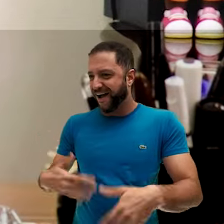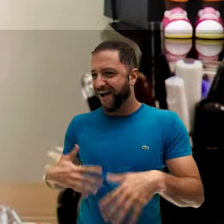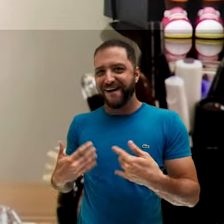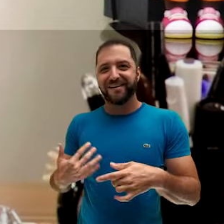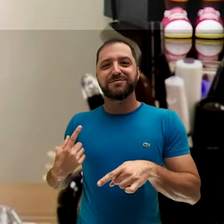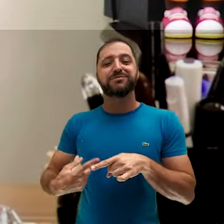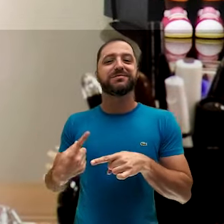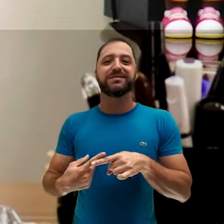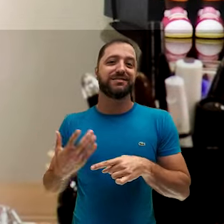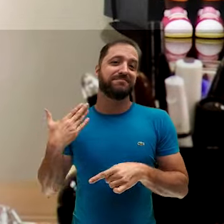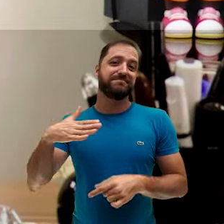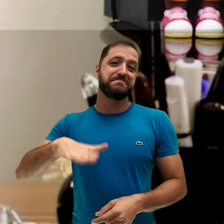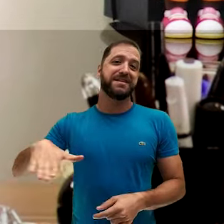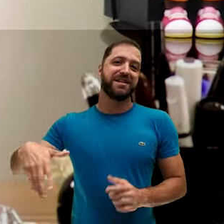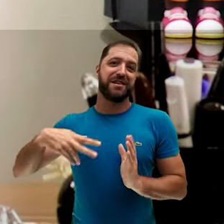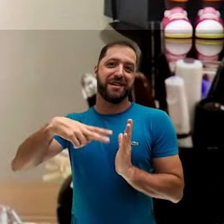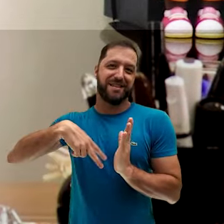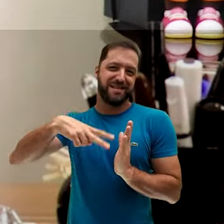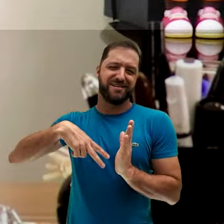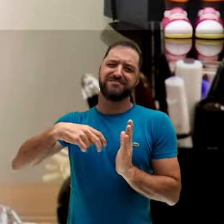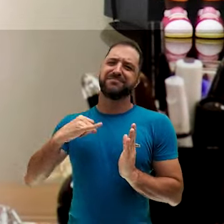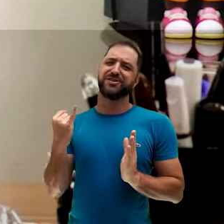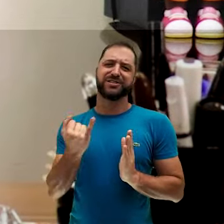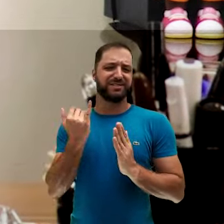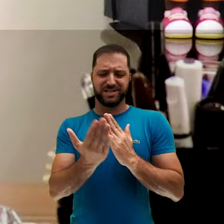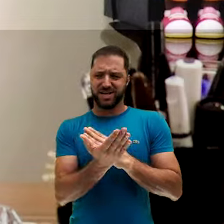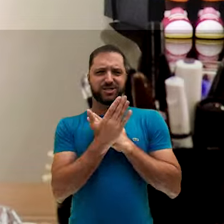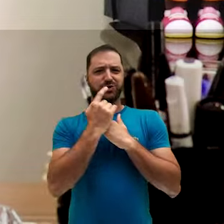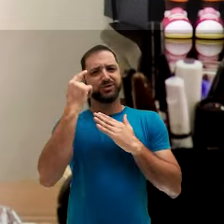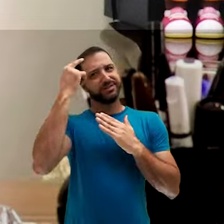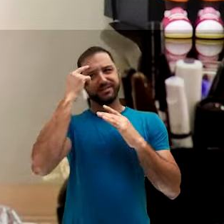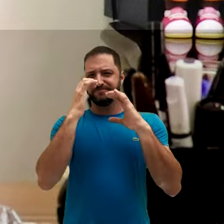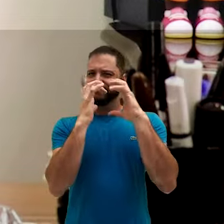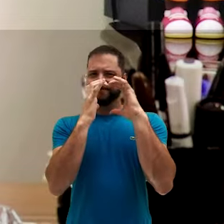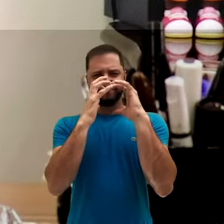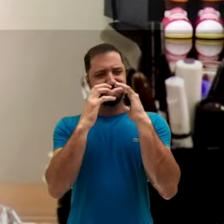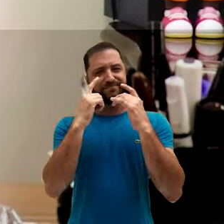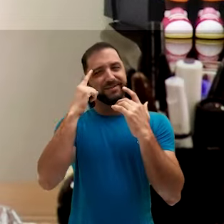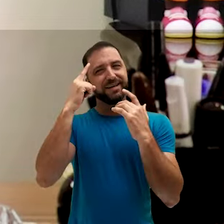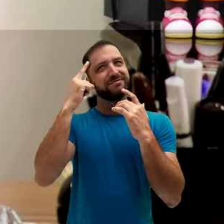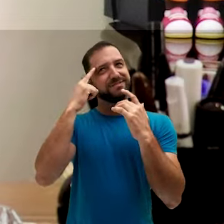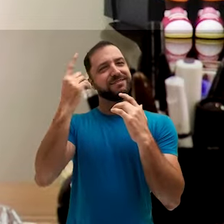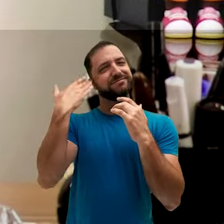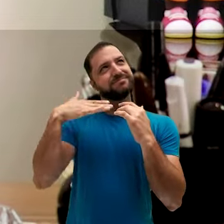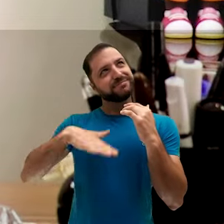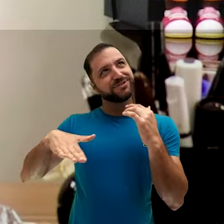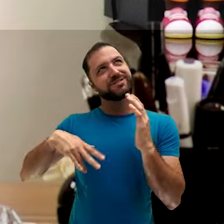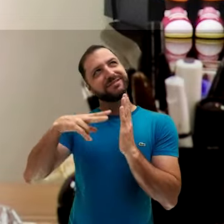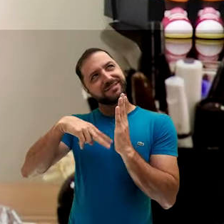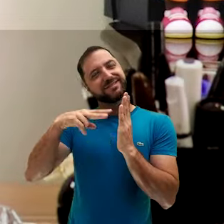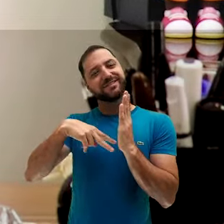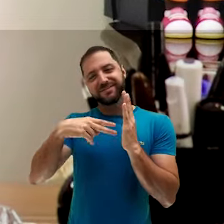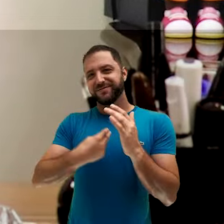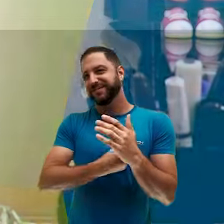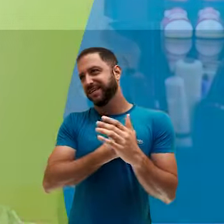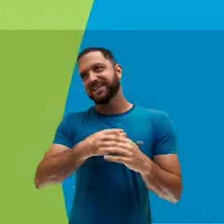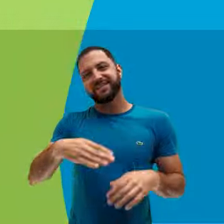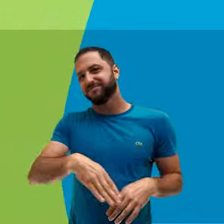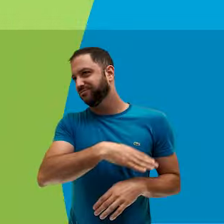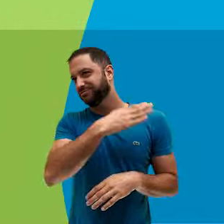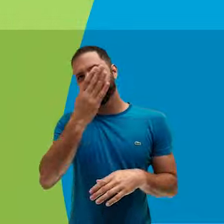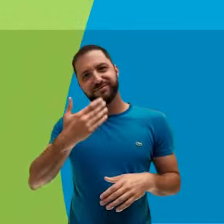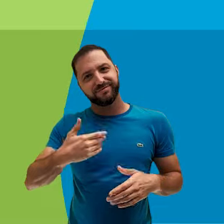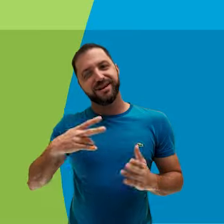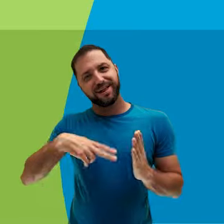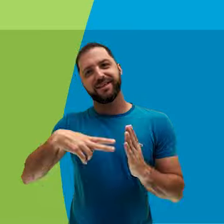porque a leitura na infância nunca sai da nossa lembrança afetiva pelo resto da vida.